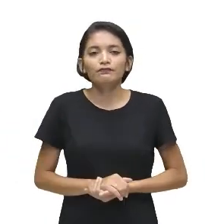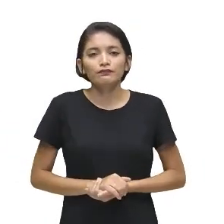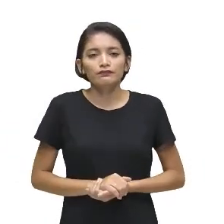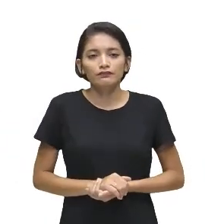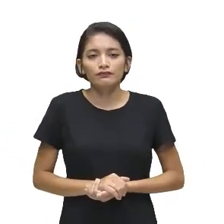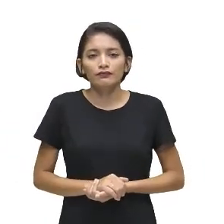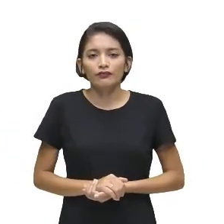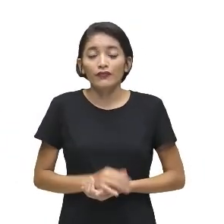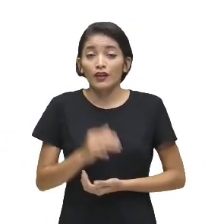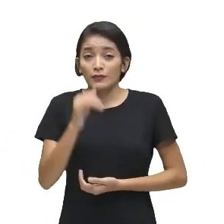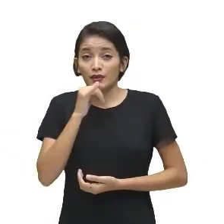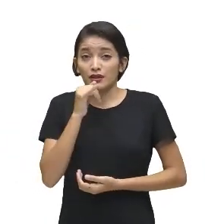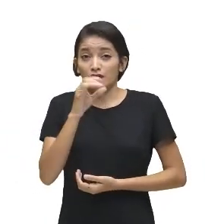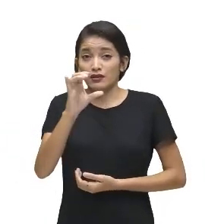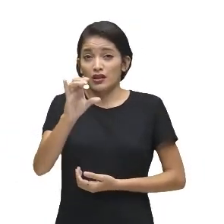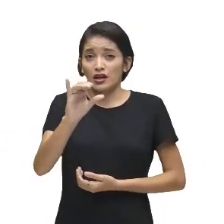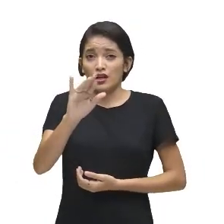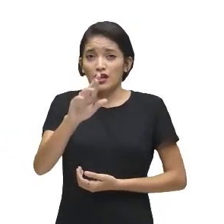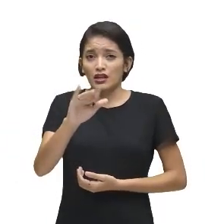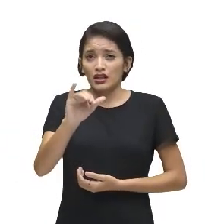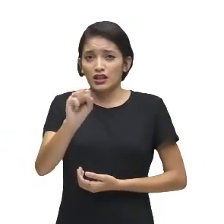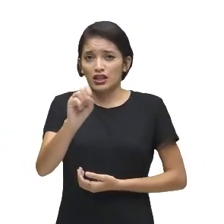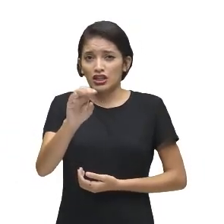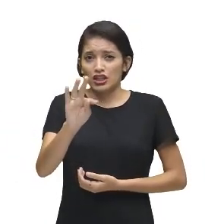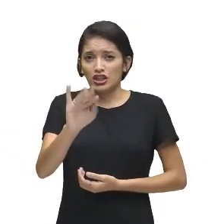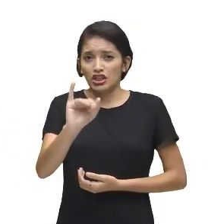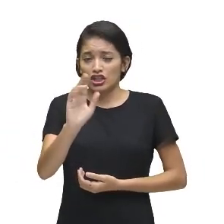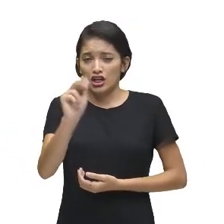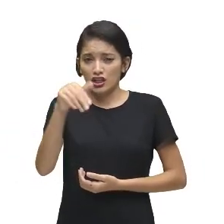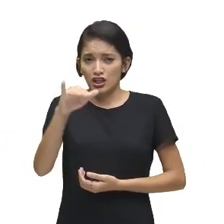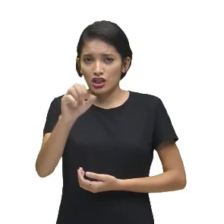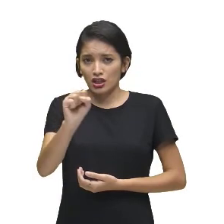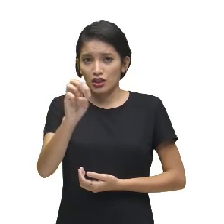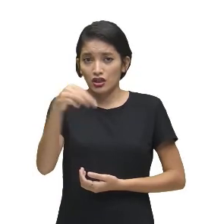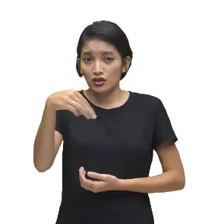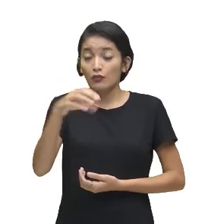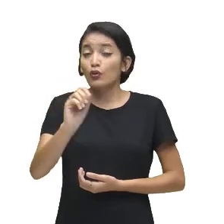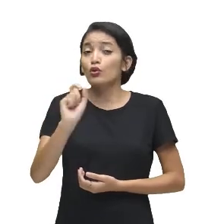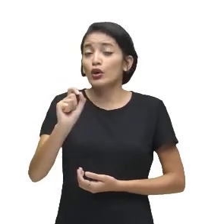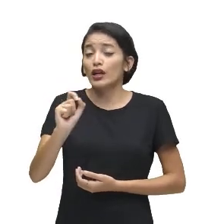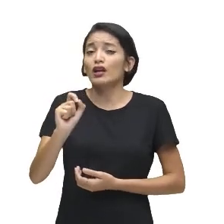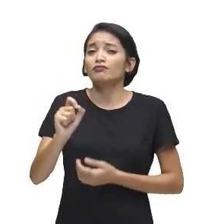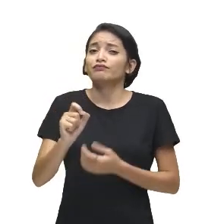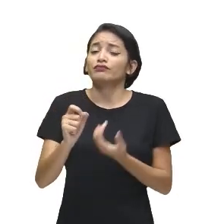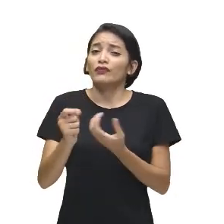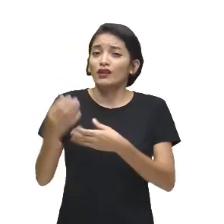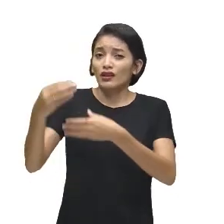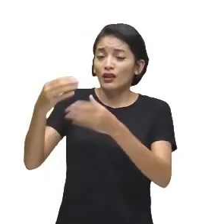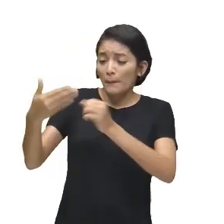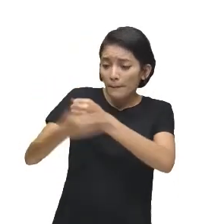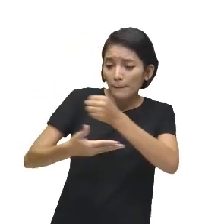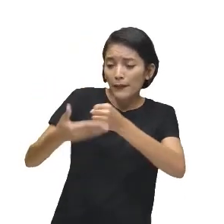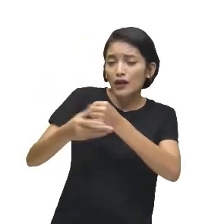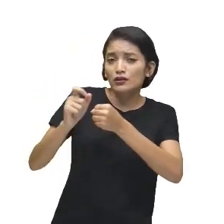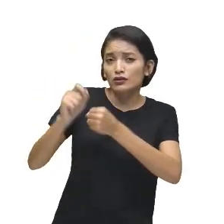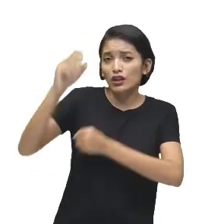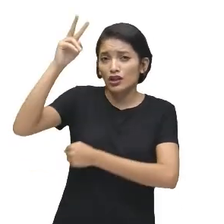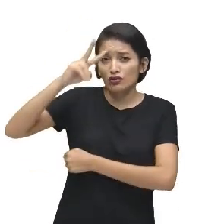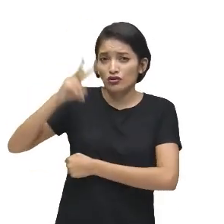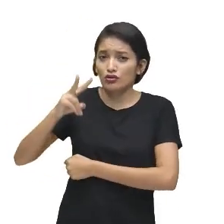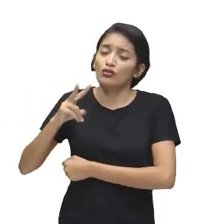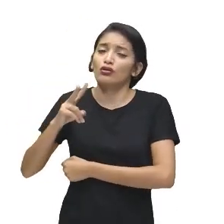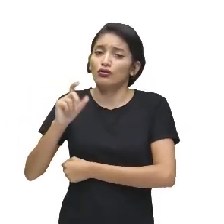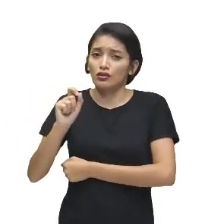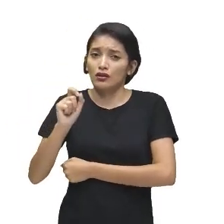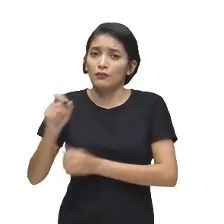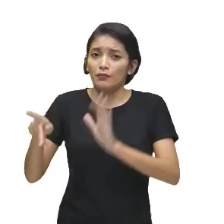o cristianismo, ele teve toda a sua religião cunhada em cima da história do profeta